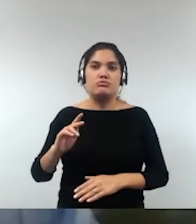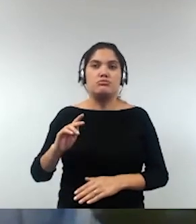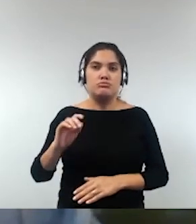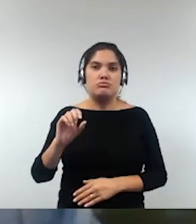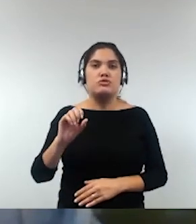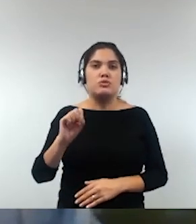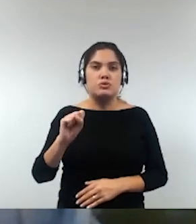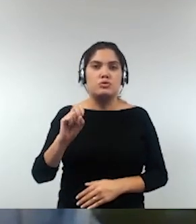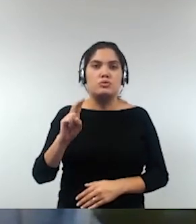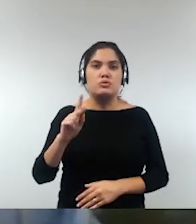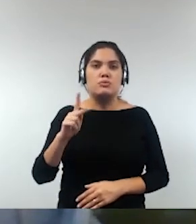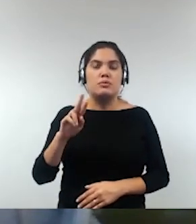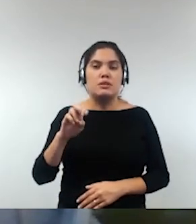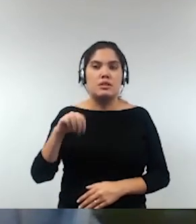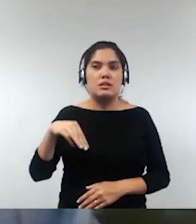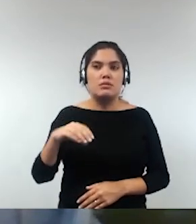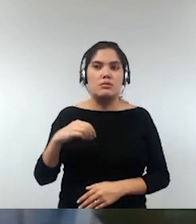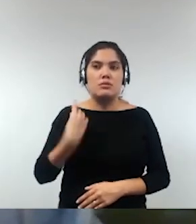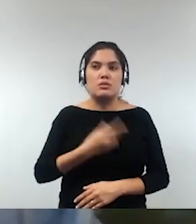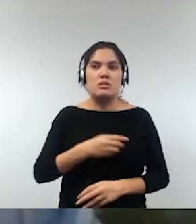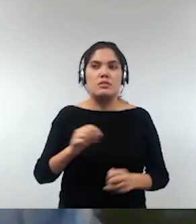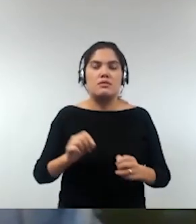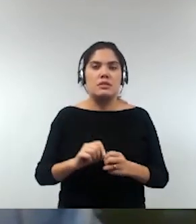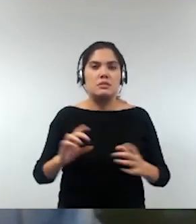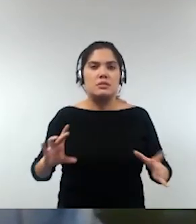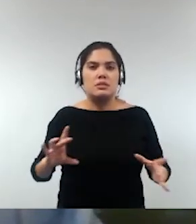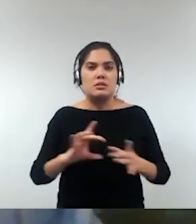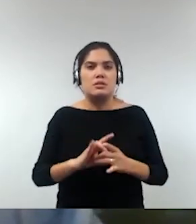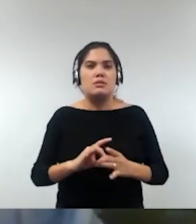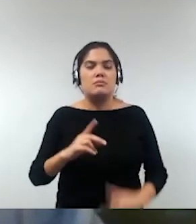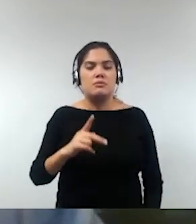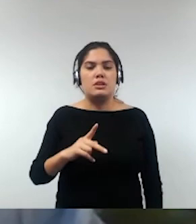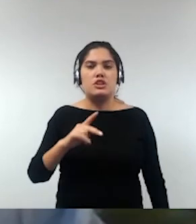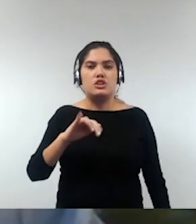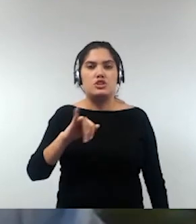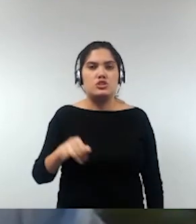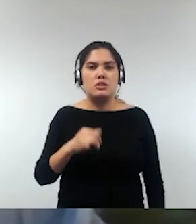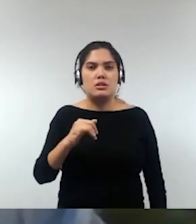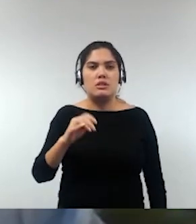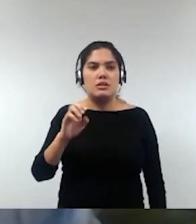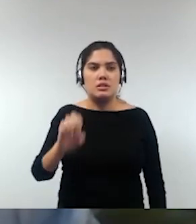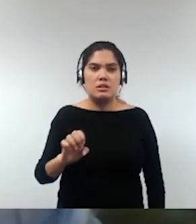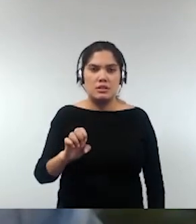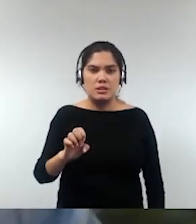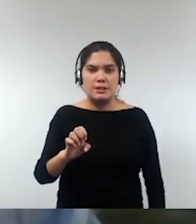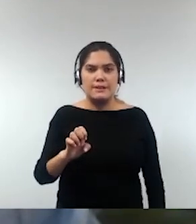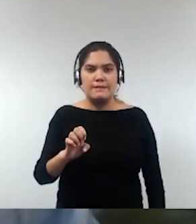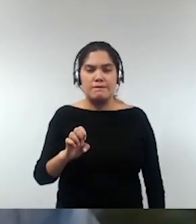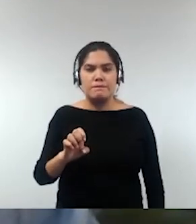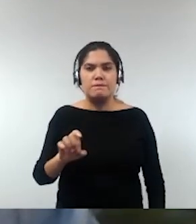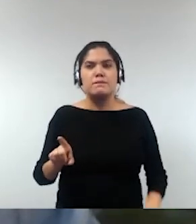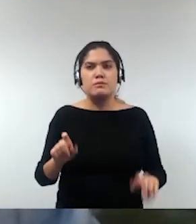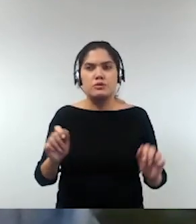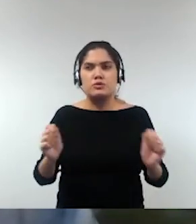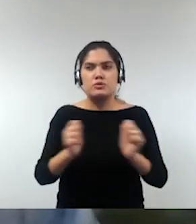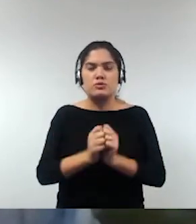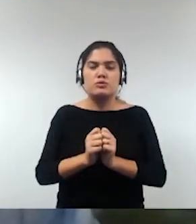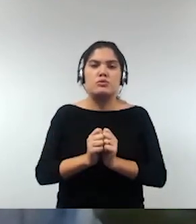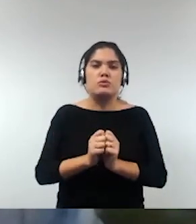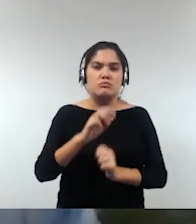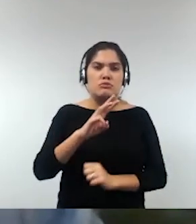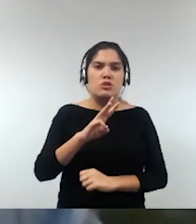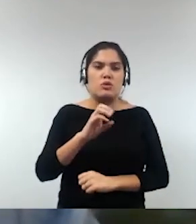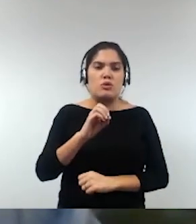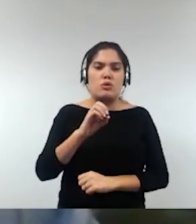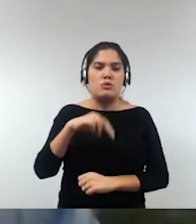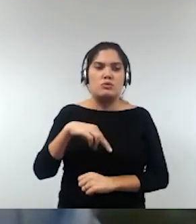iremos fazer aqui a conexão do PJE com o consumidor.gov, ou seja,